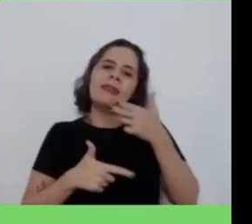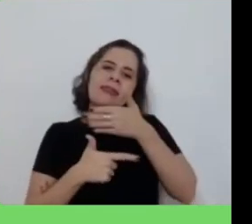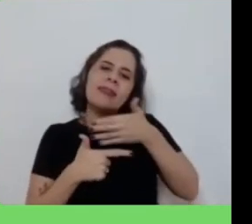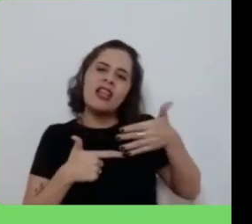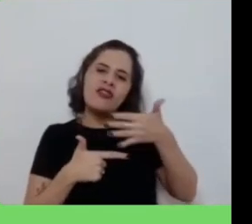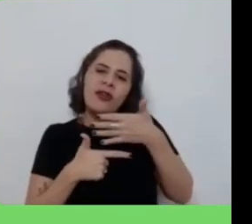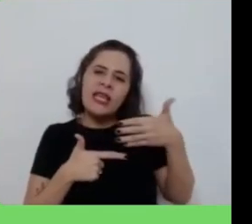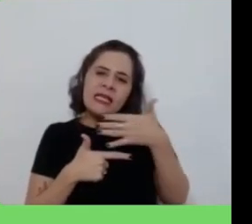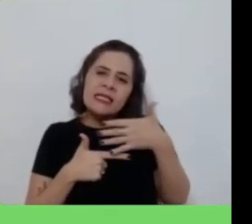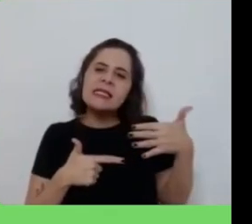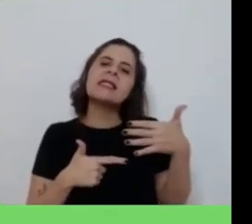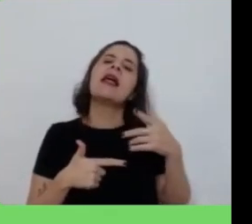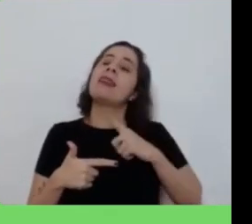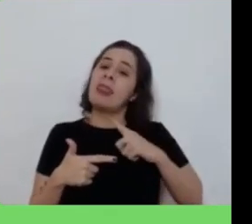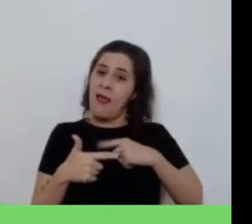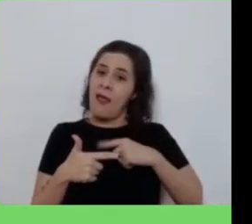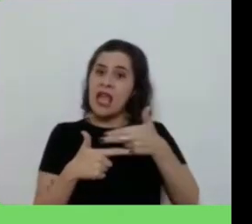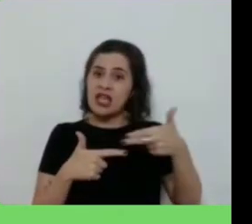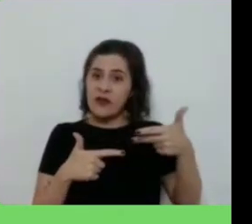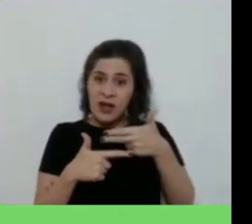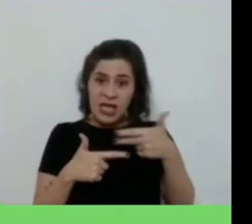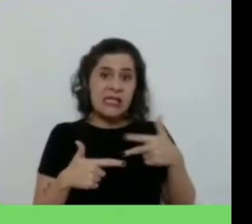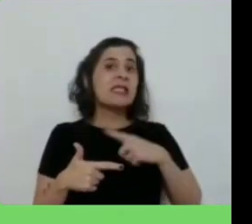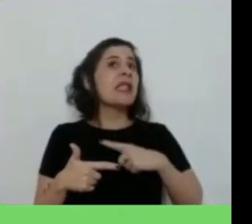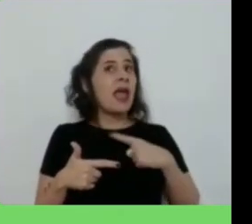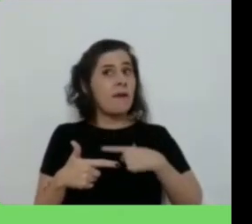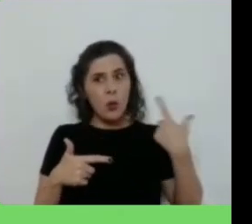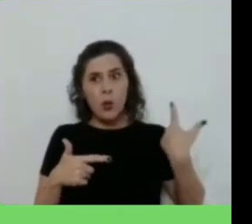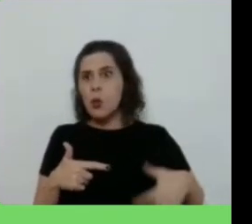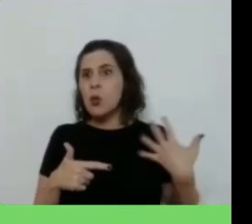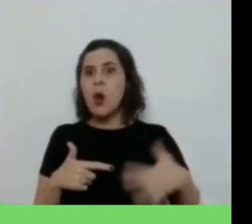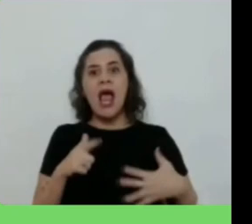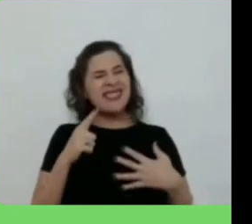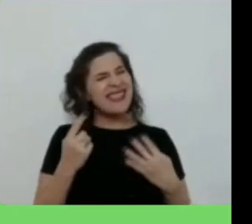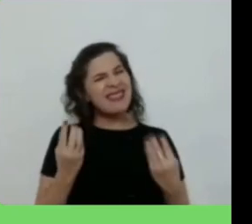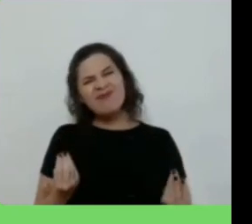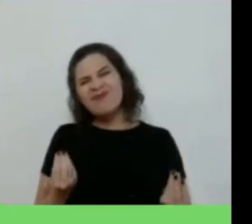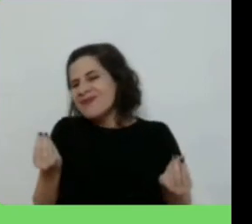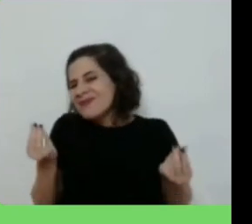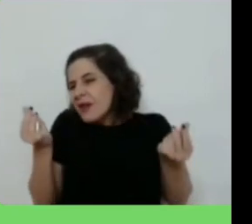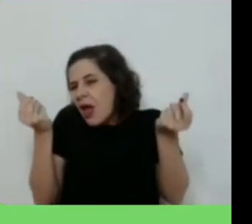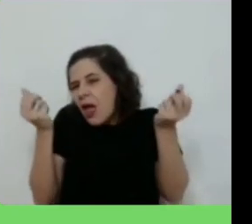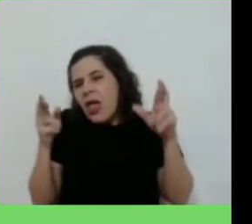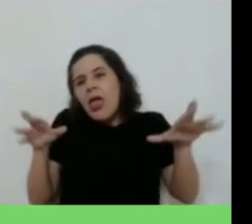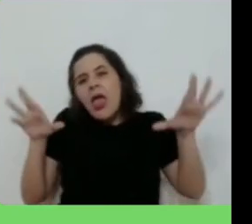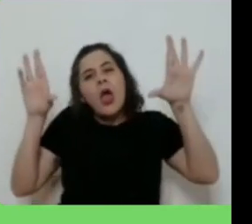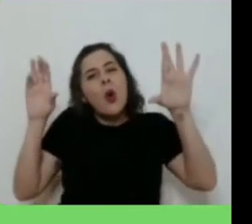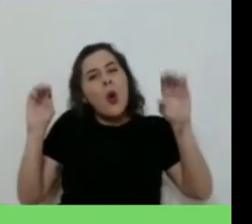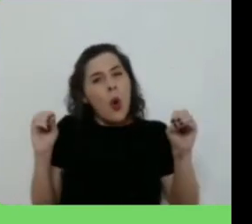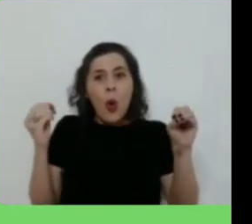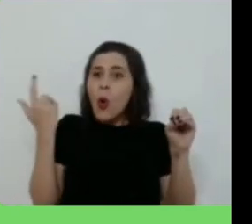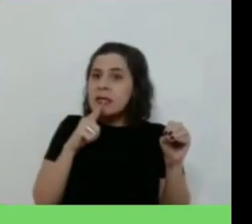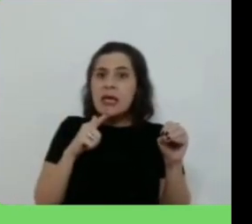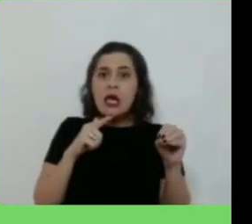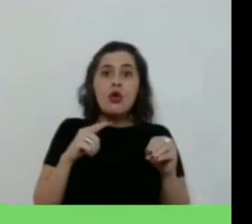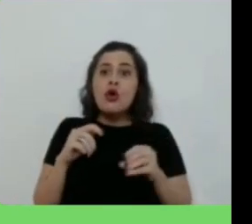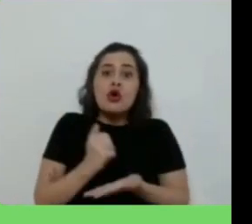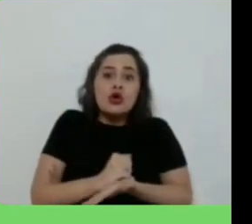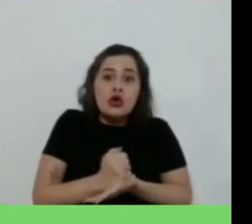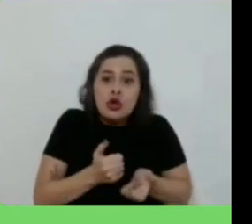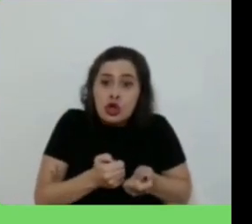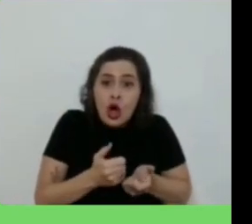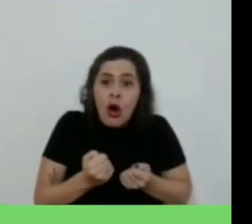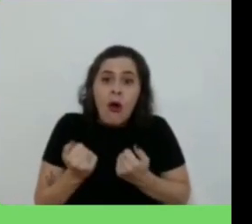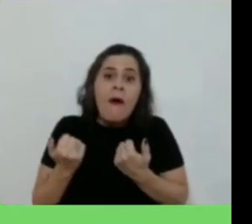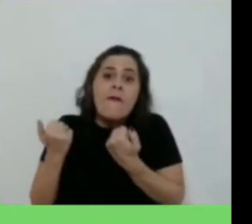eh então foi um ano muito rico assim de internacionalização de jogos que como eu falei para vocês eh foi fruto de